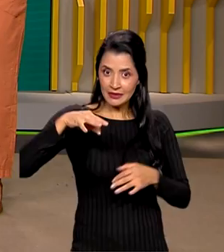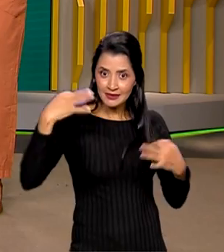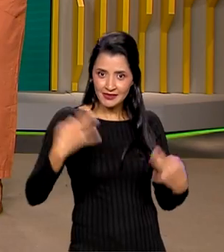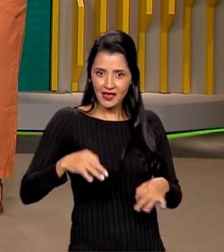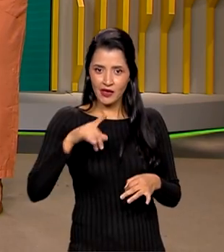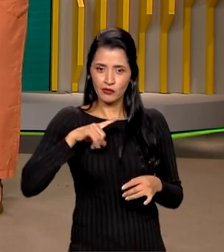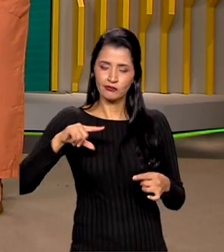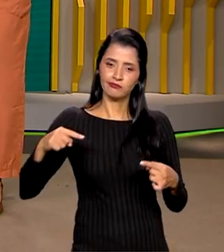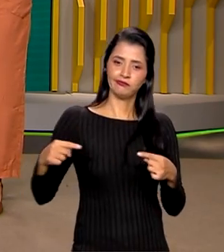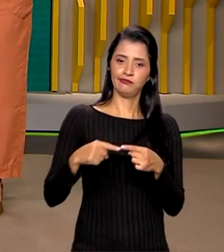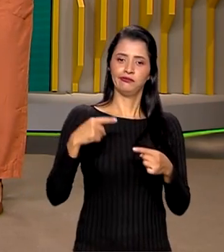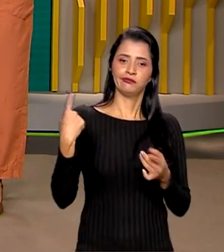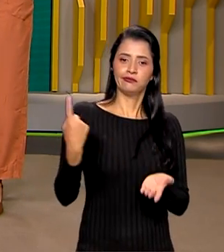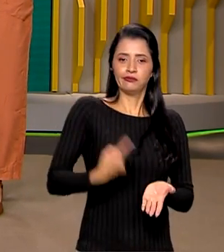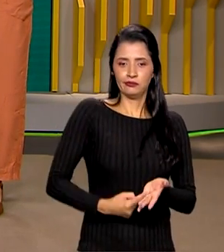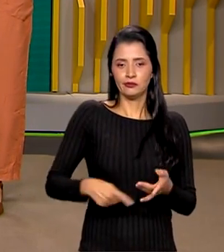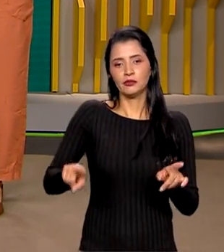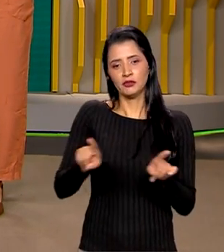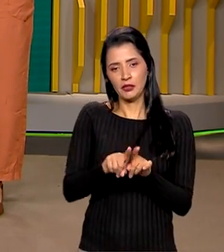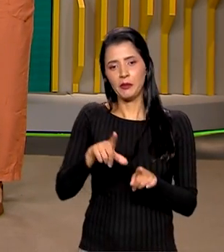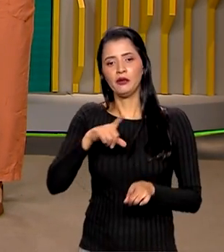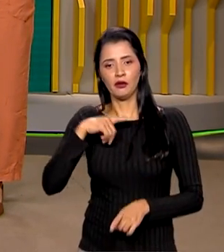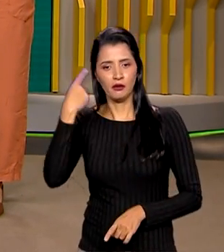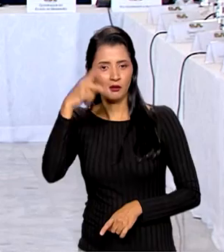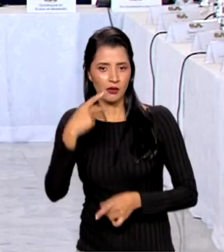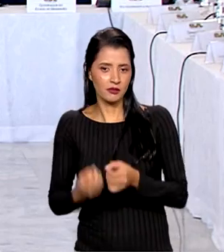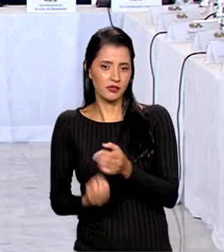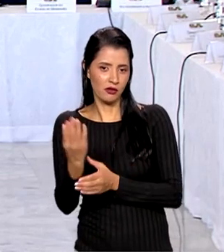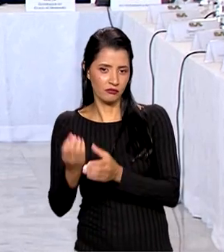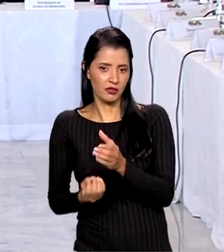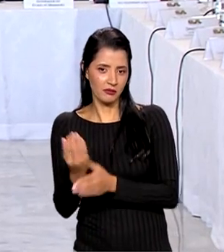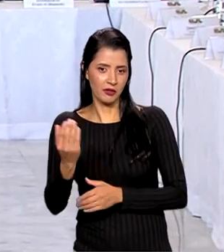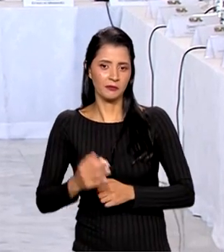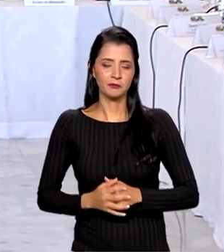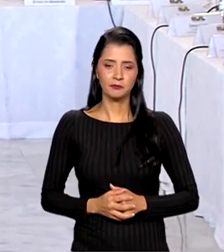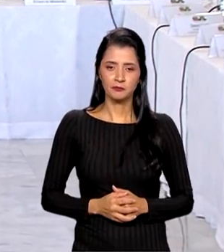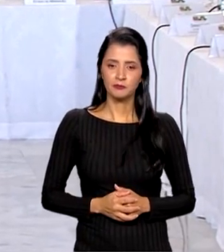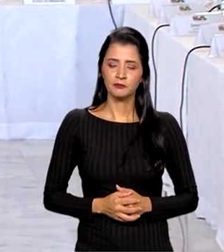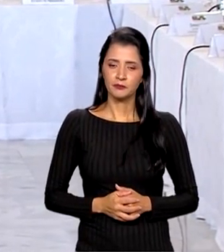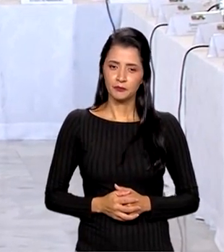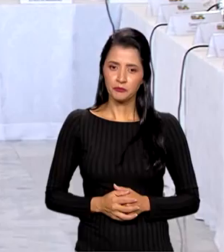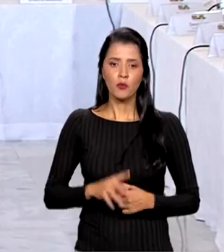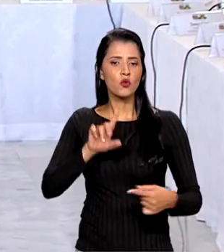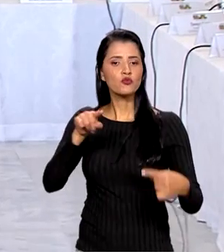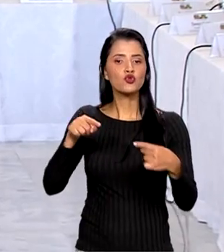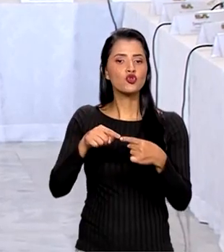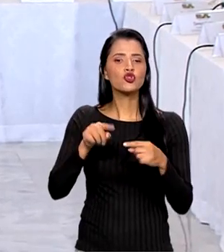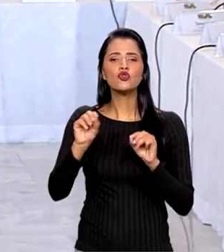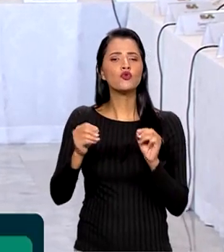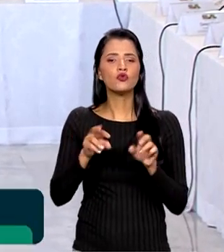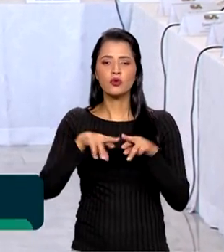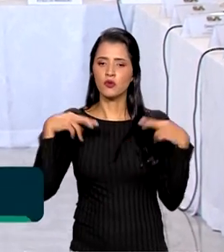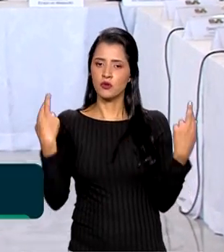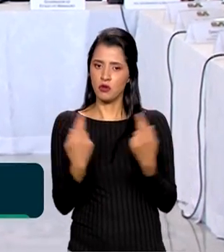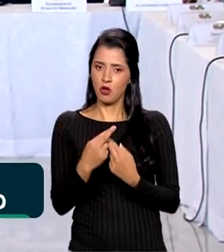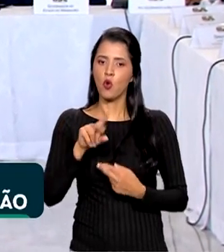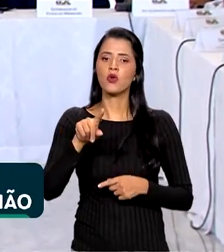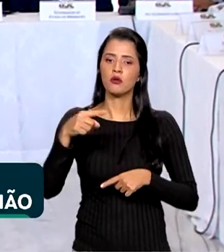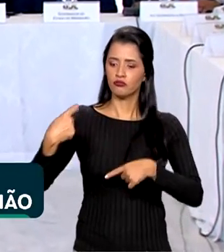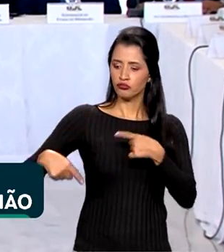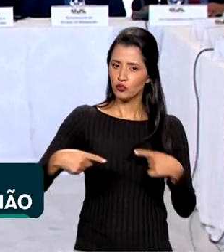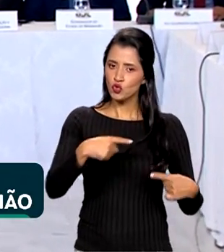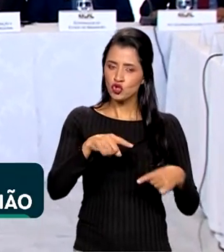plano também passa pela criação de políticas públicas. O objetivo do encontro foi discutir um plano